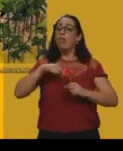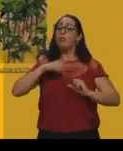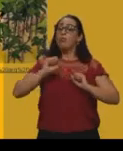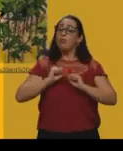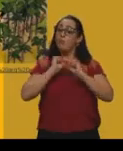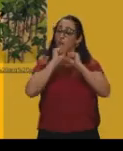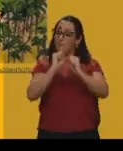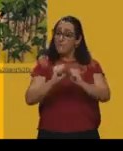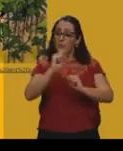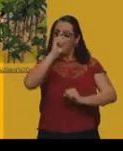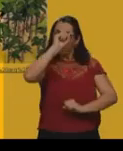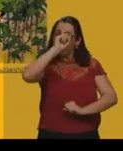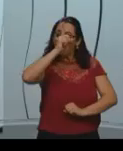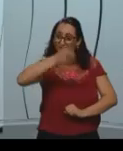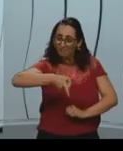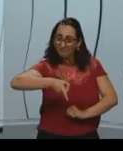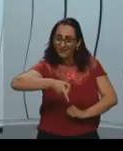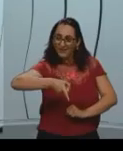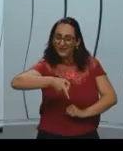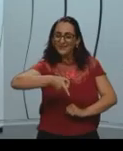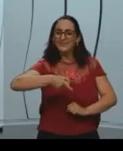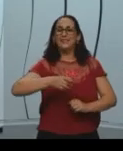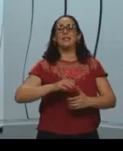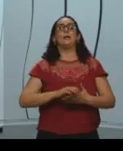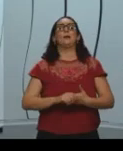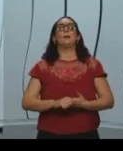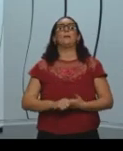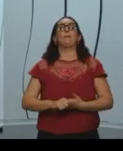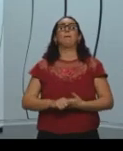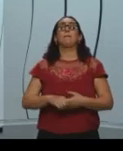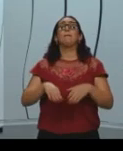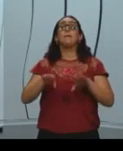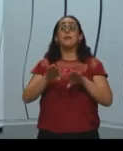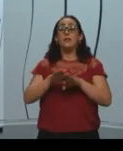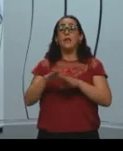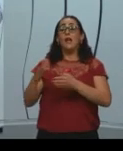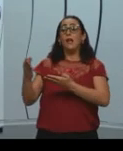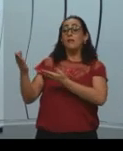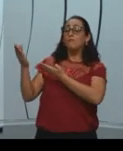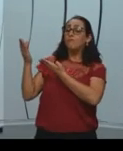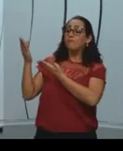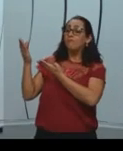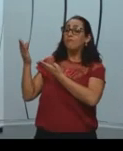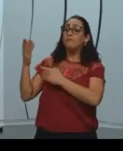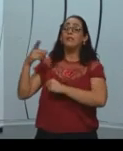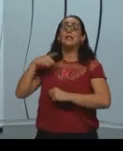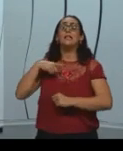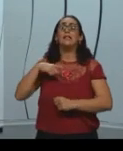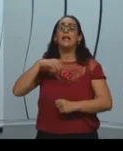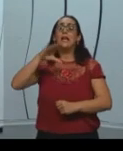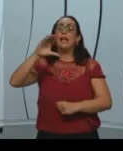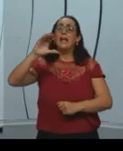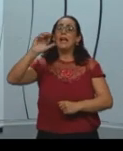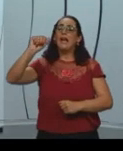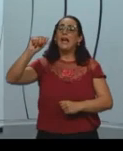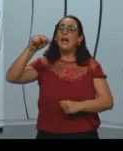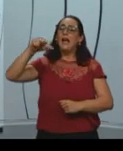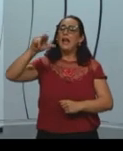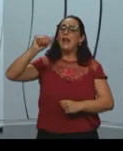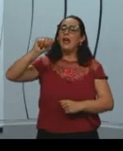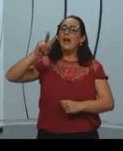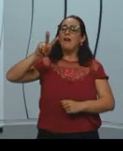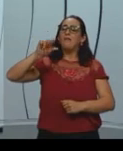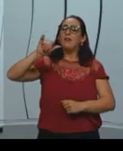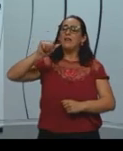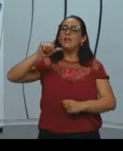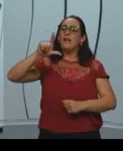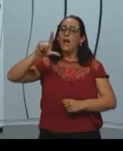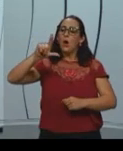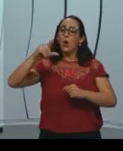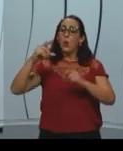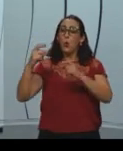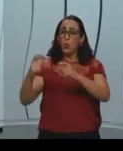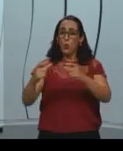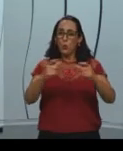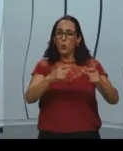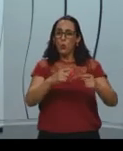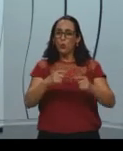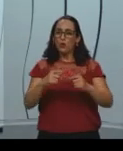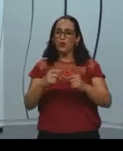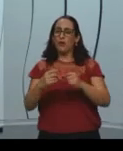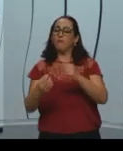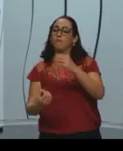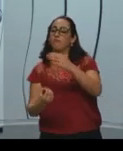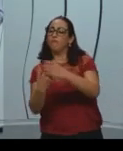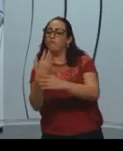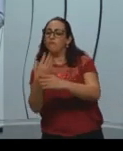mando, inclusive. Nós tínhamos aí o canavial, onde era plantado o açúcar e era muito importante que